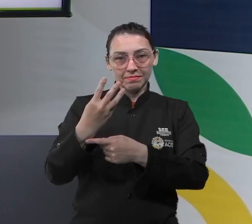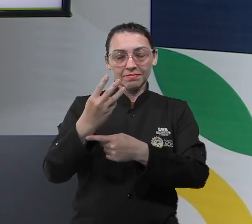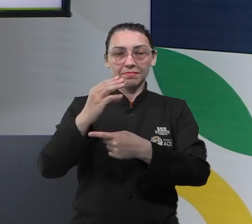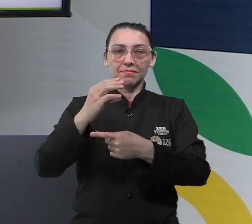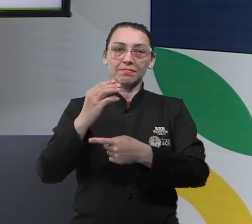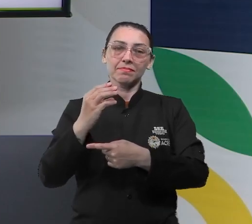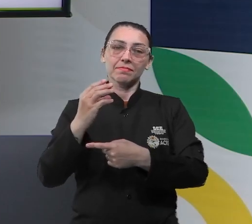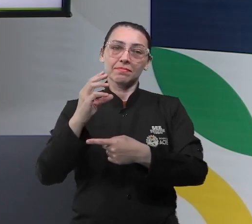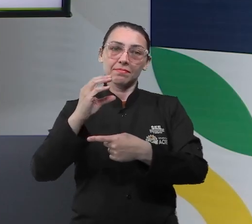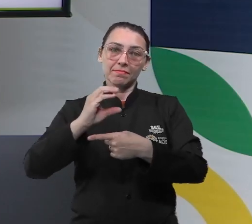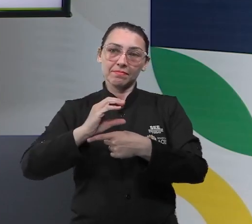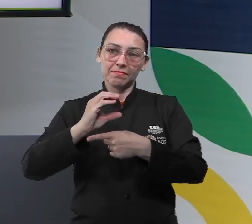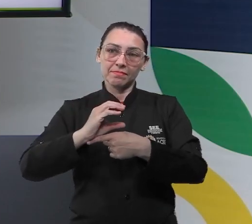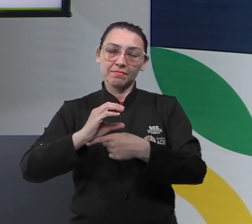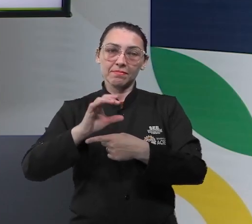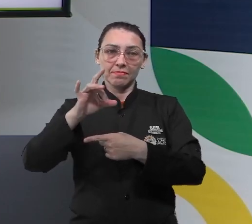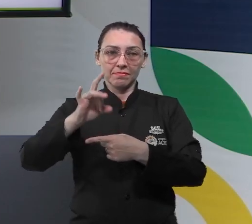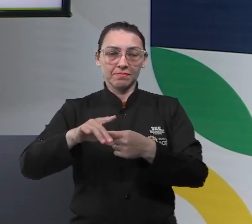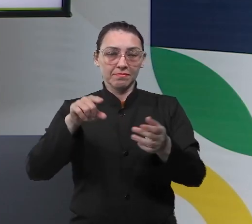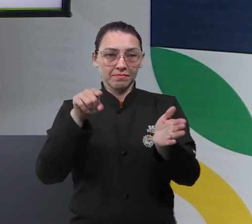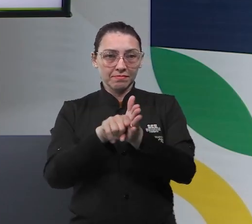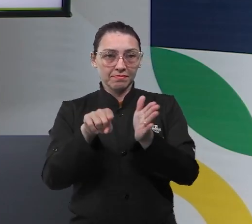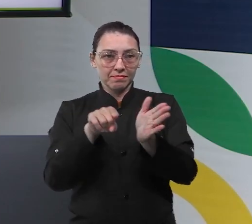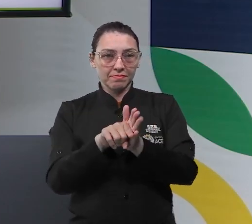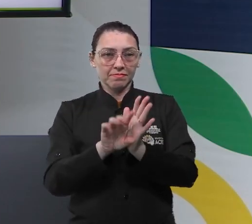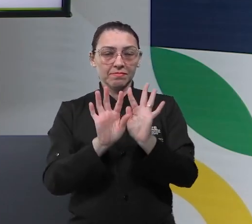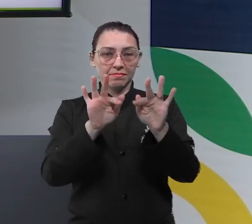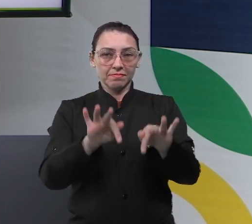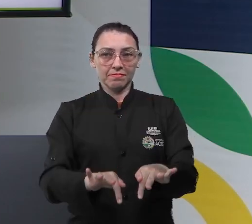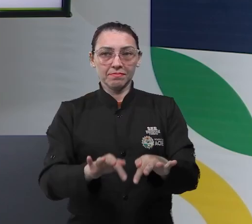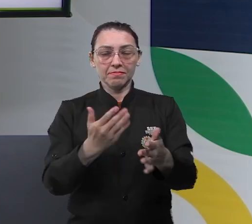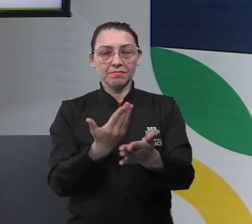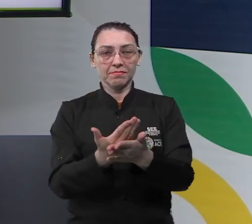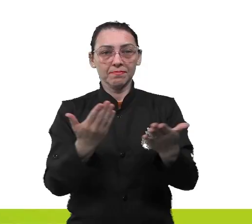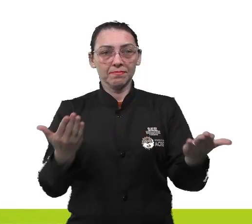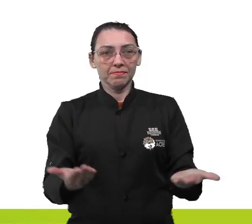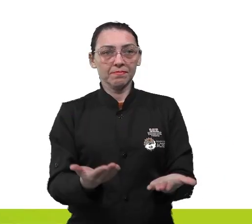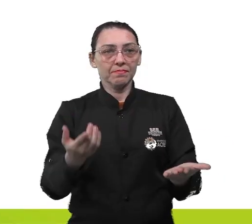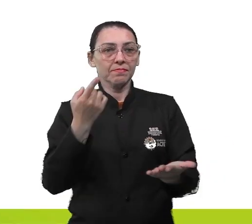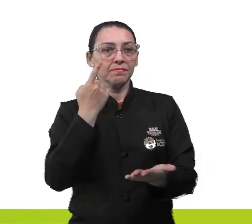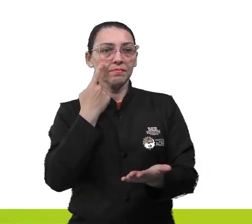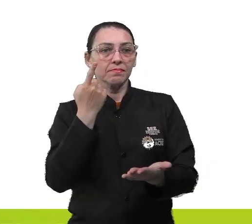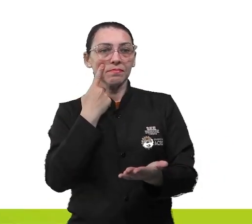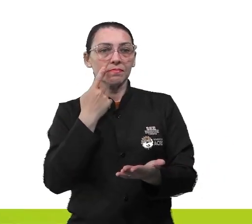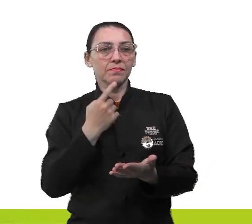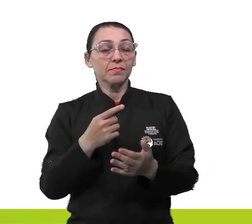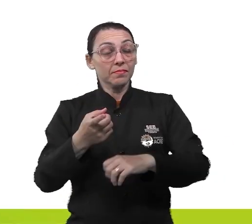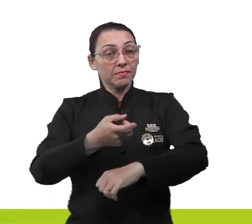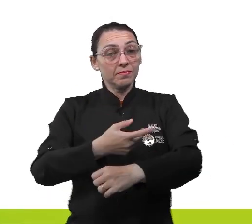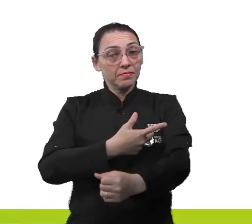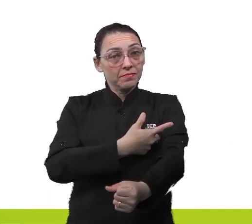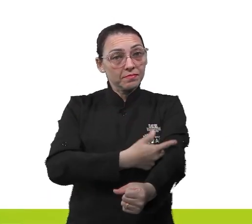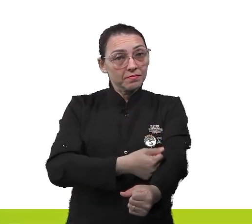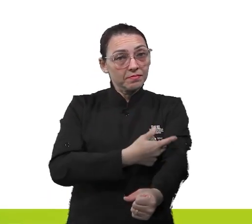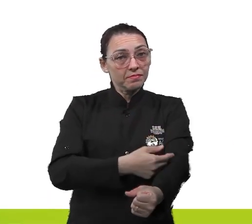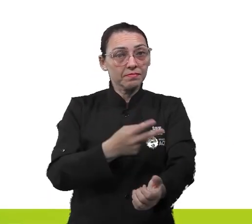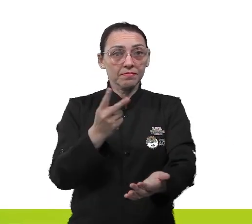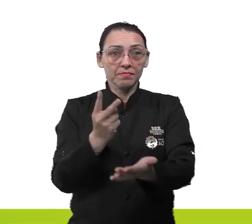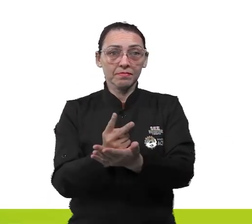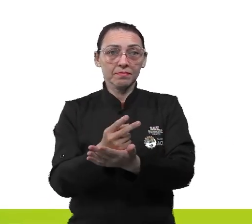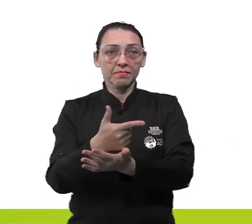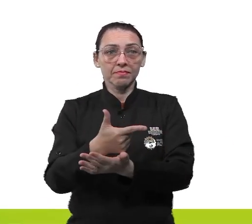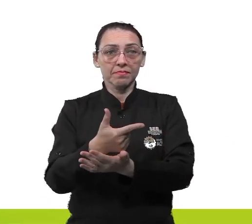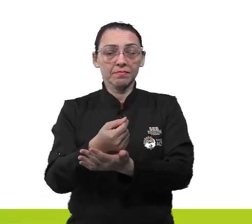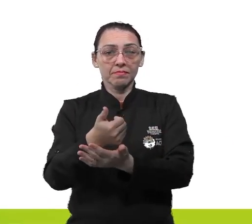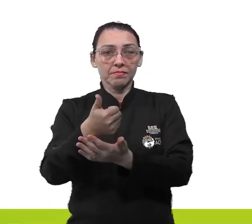ok? Vamos para a última questão para a gente encerrar a nossa aula de hoje. Olha só, questão 3. Essa questão